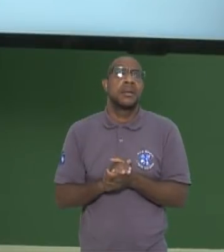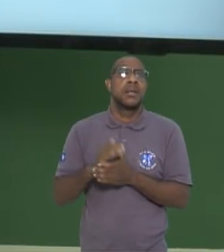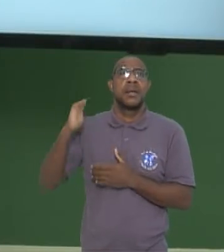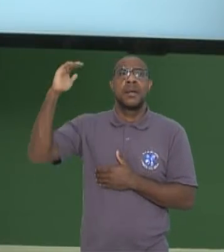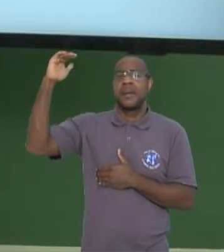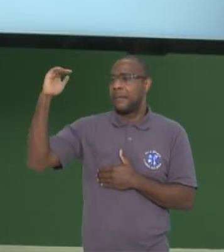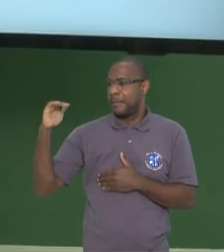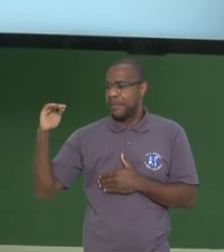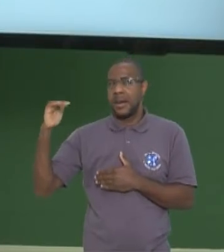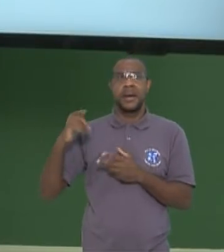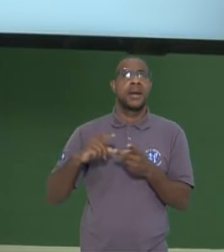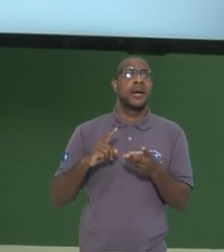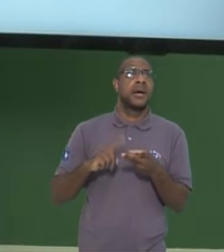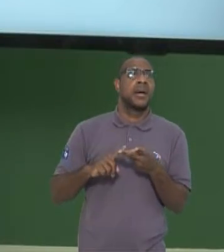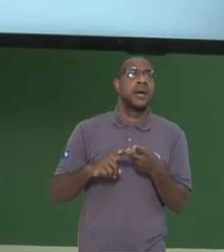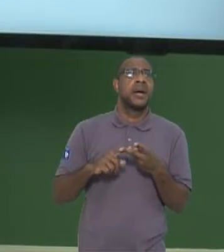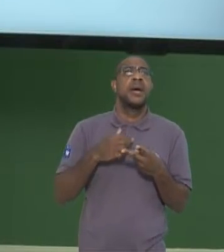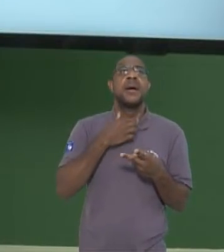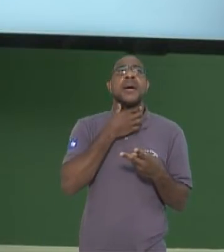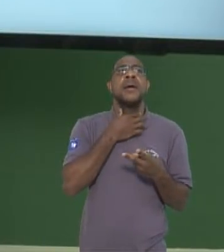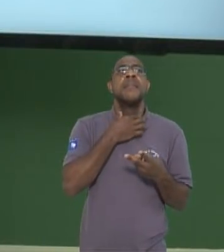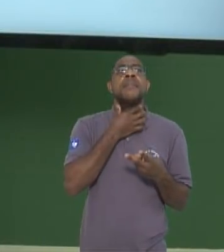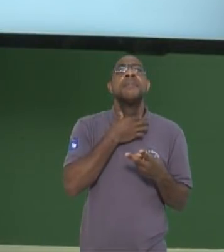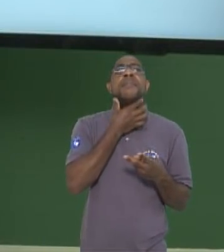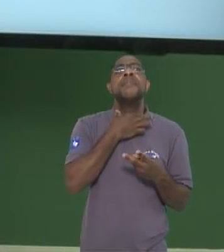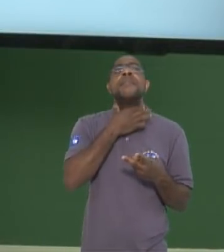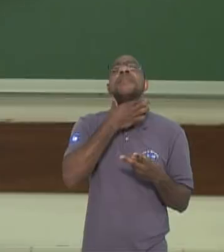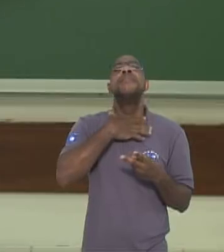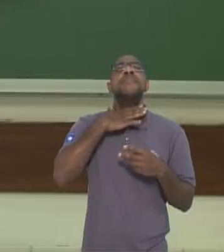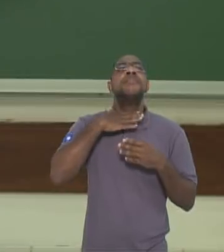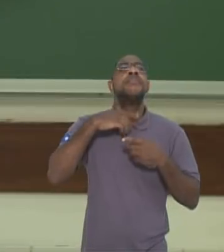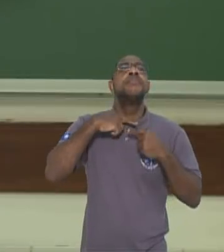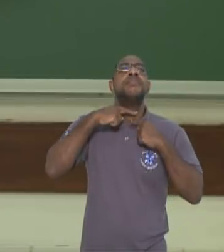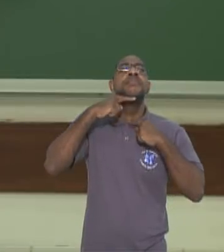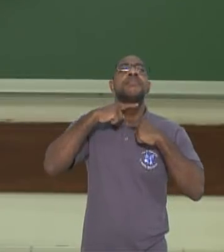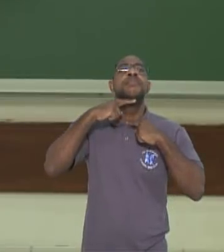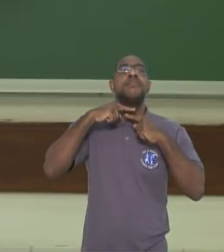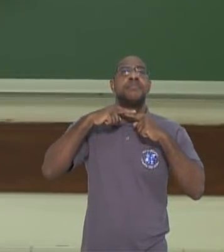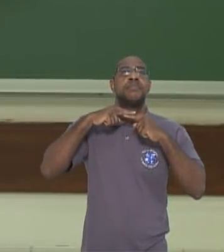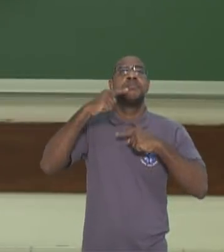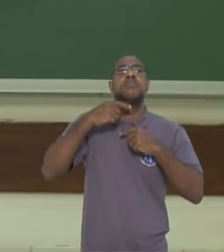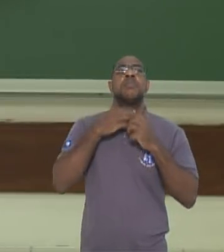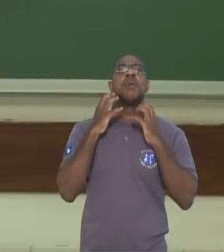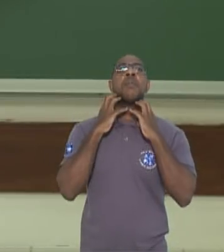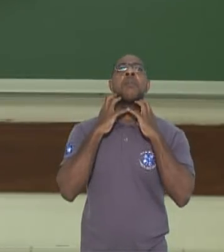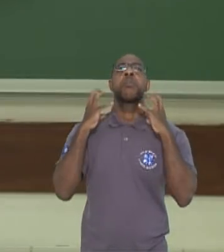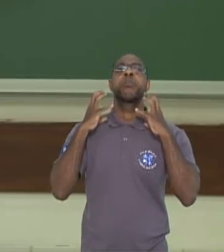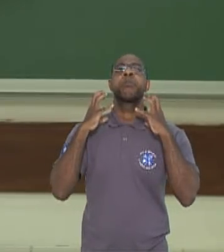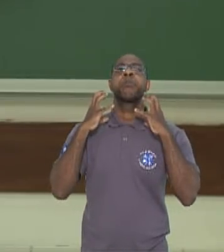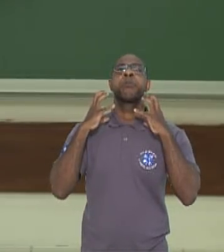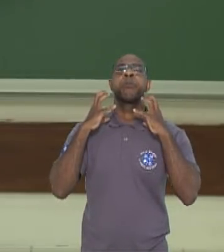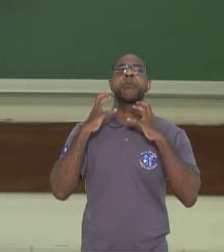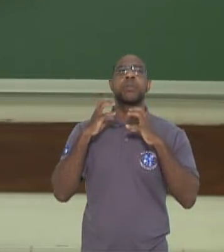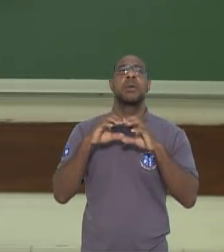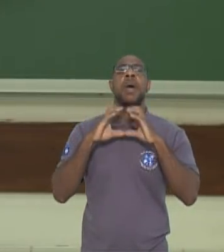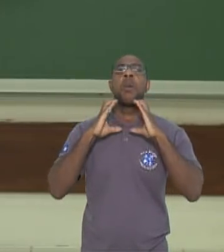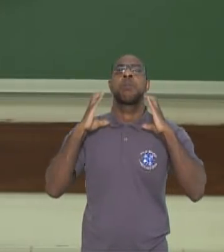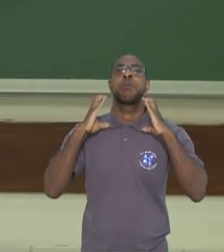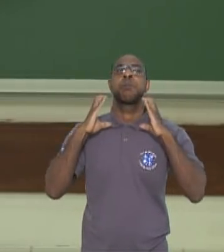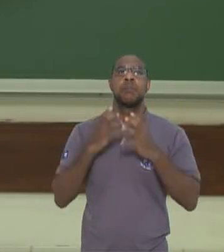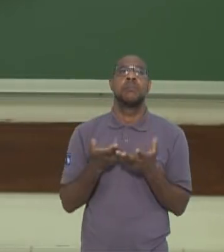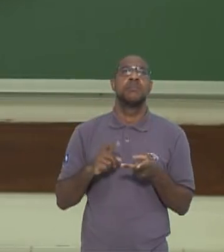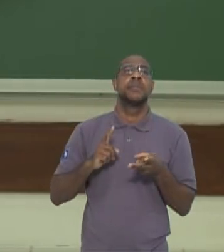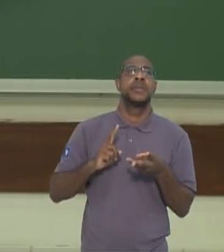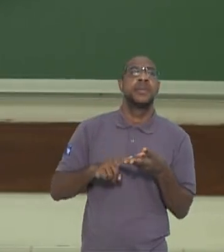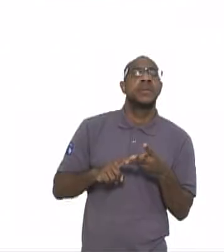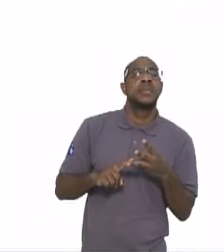mais que 1,50 m, pescoço alado, vocês estão vendo que o pescoço, né, é mais grosso aqui, parece, não tem uma divisão bem certa entre a cabeça e o